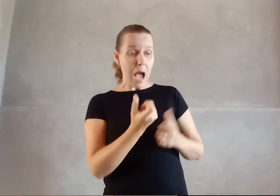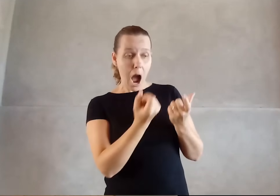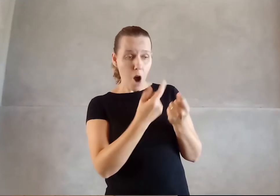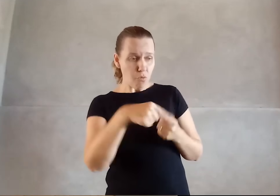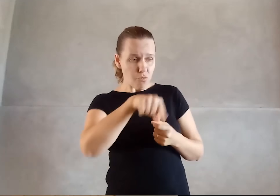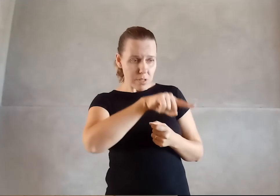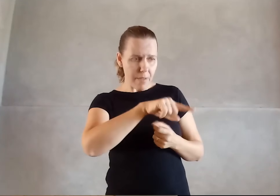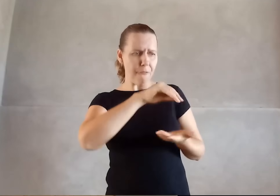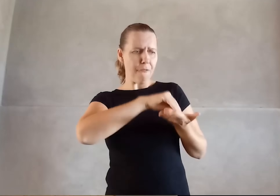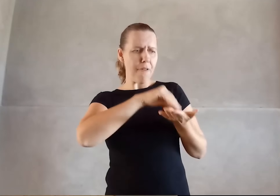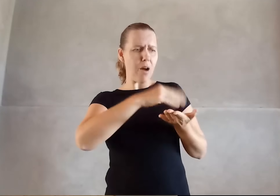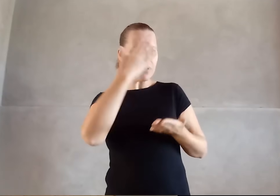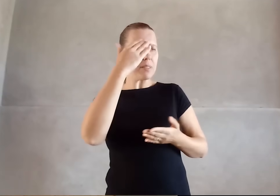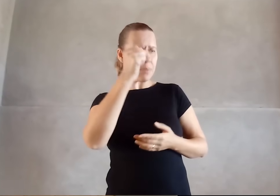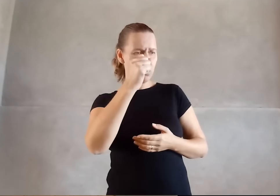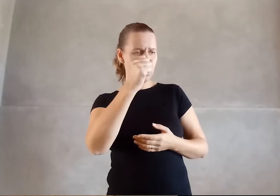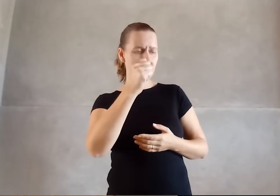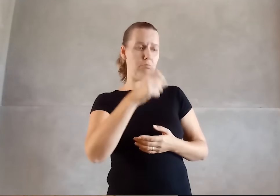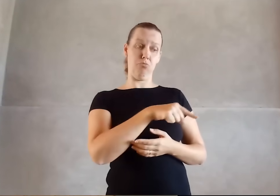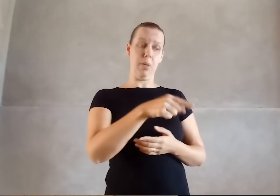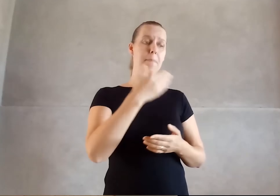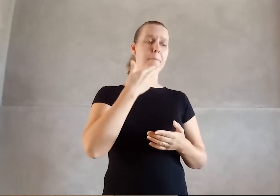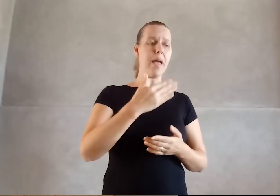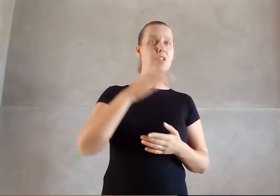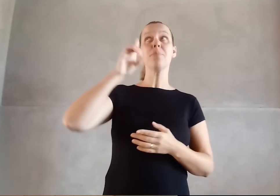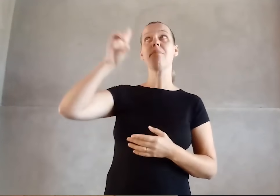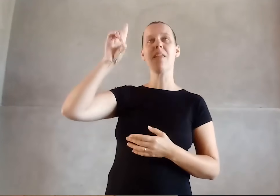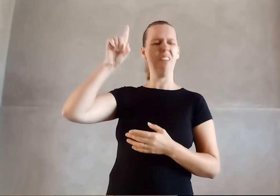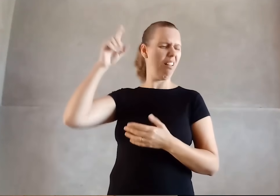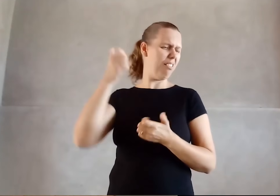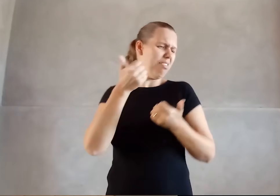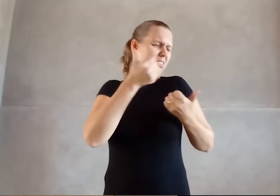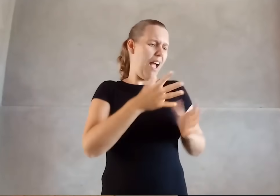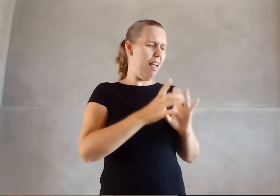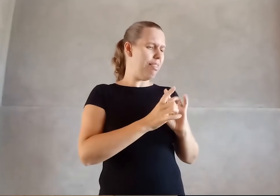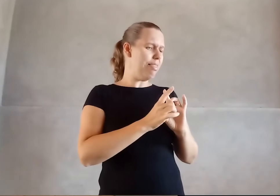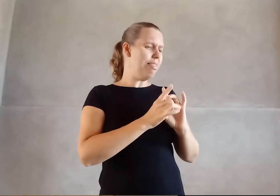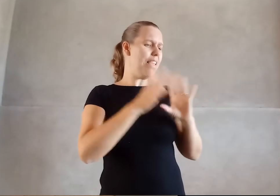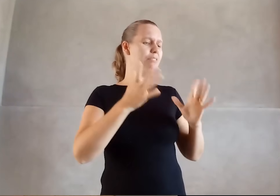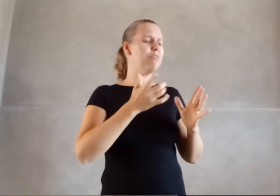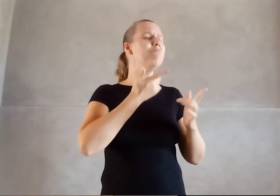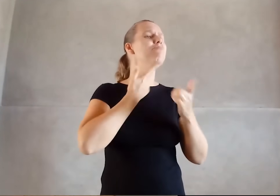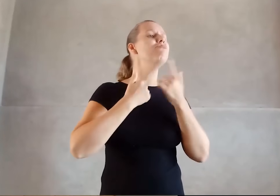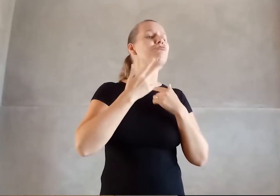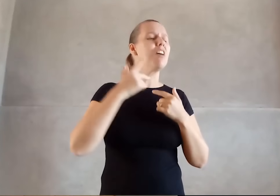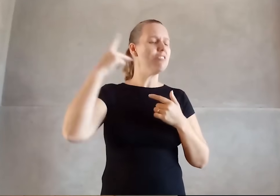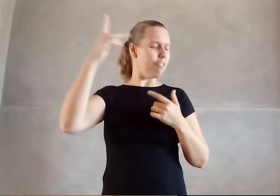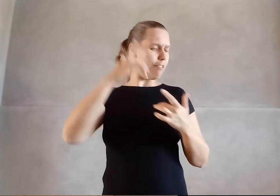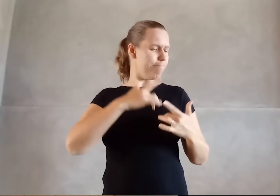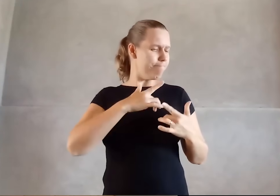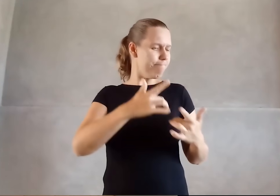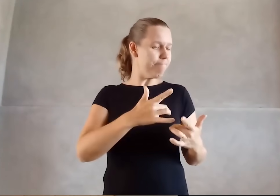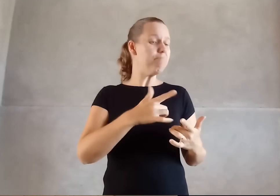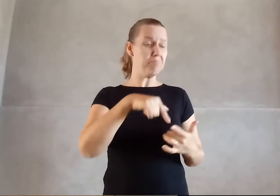ouvir, meditar, pensar sobre ela juntos aqui. Diz assim: se algum de vocês tem falta de sabedoria,